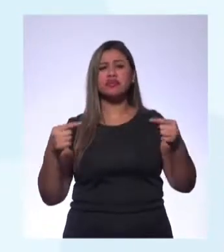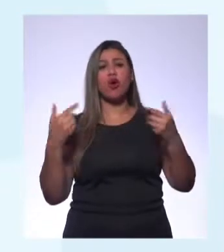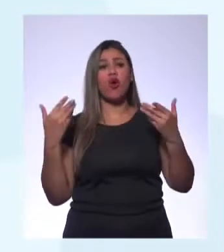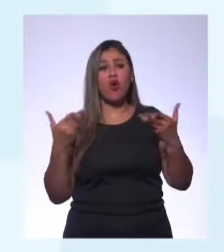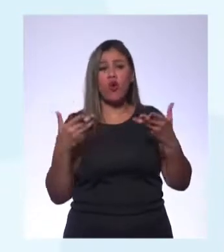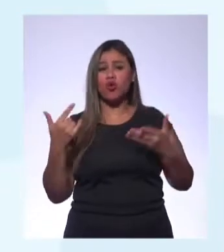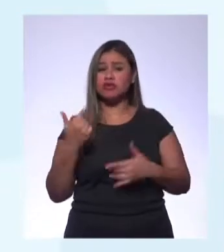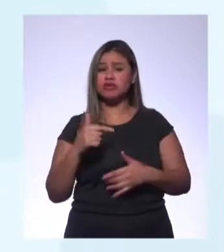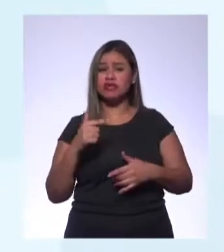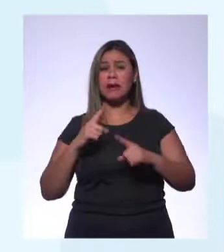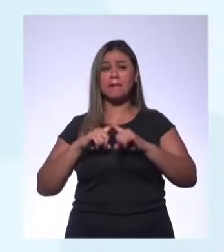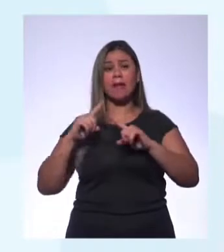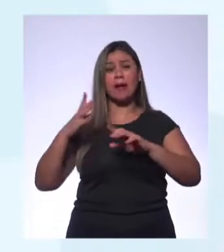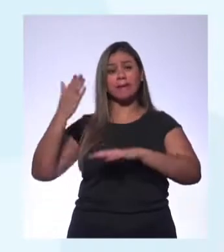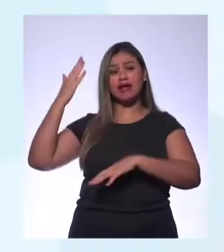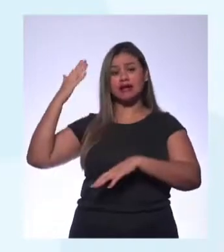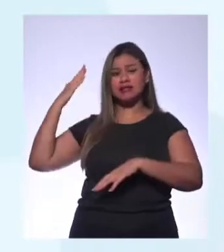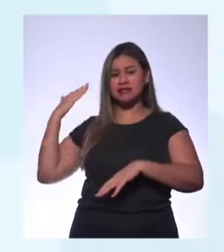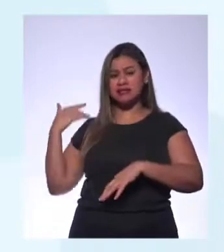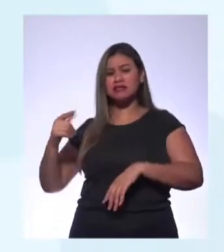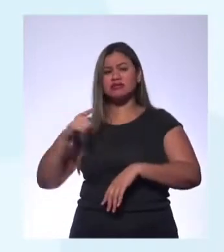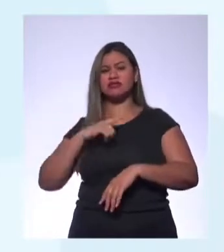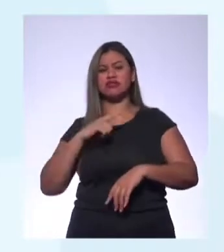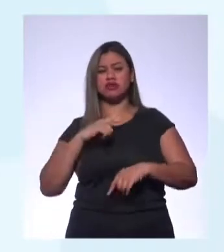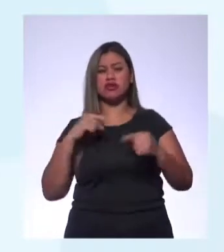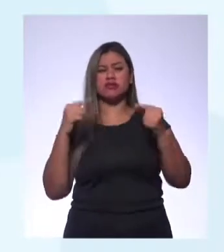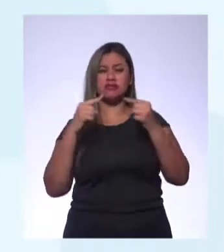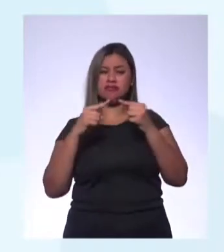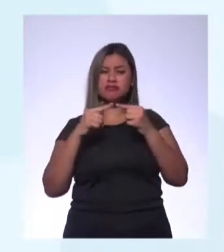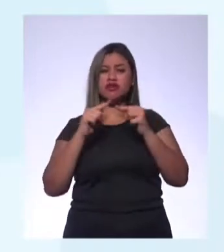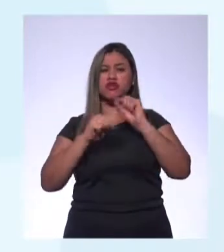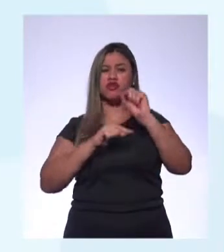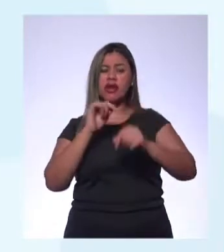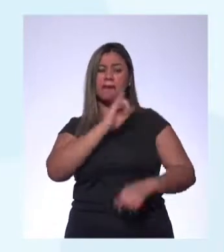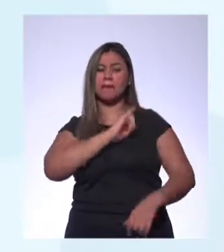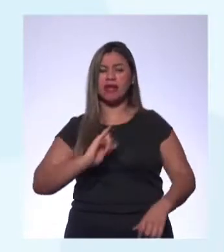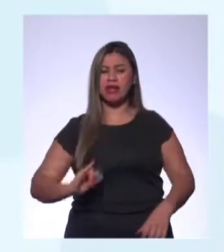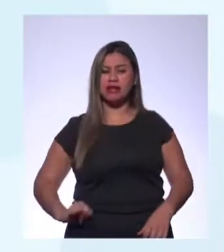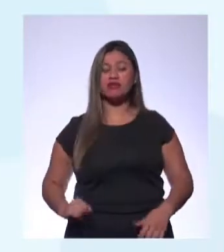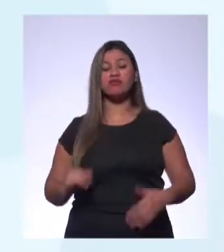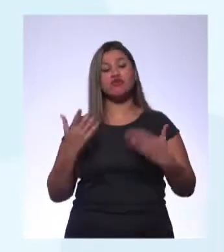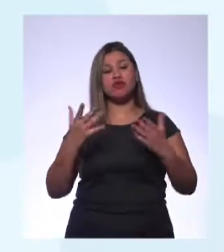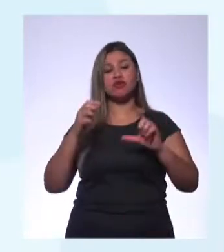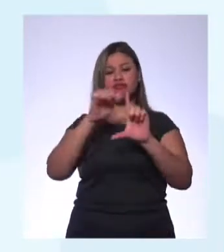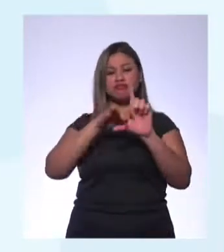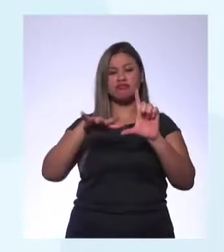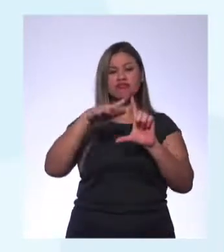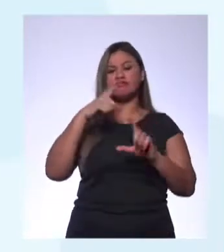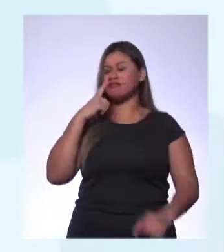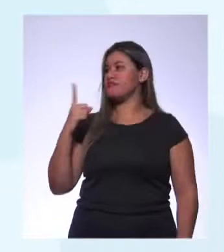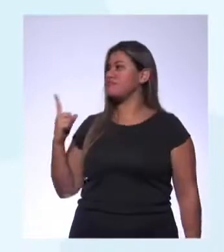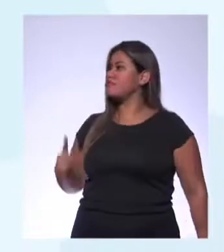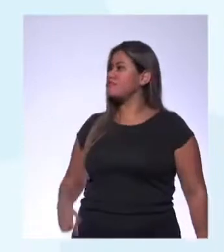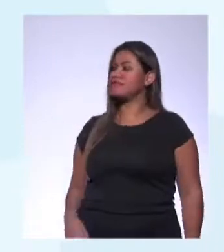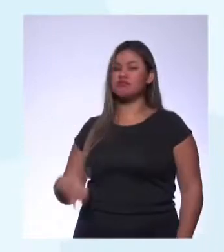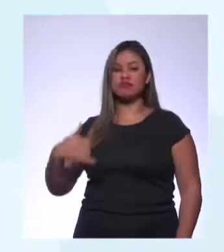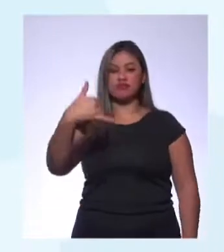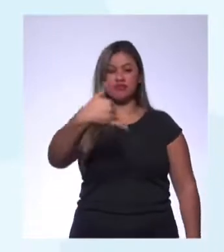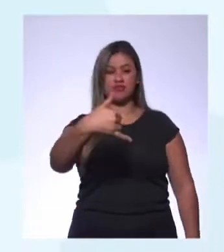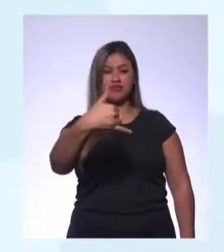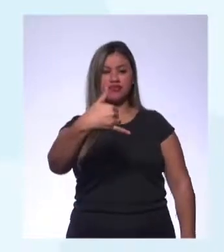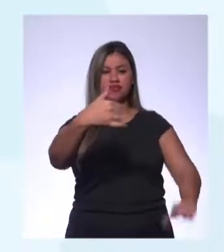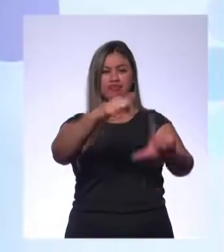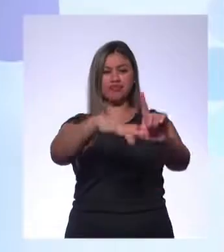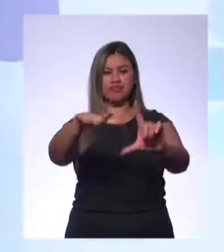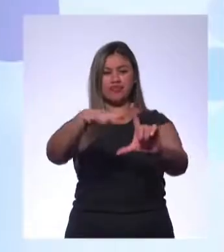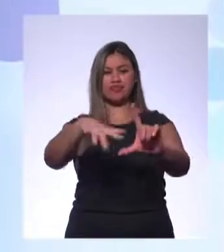mais eco, mas que na época serviram a essa questão do imperialismo. vocês podem acessar o QR Code aí que aparece